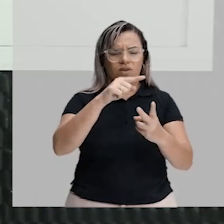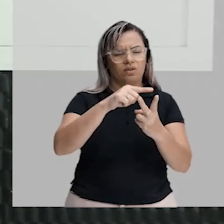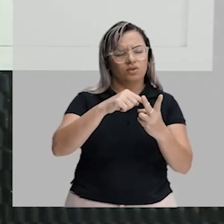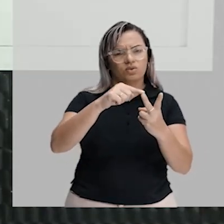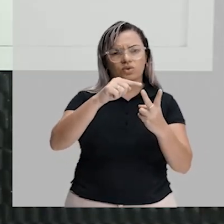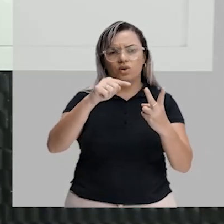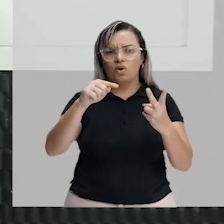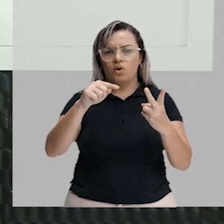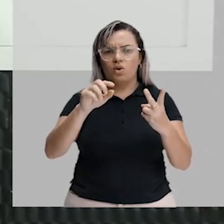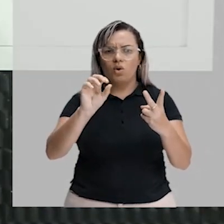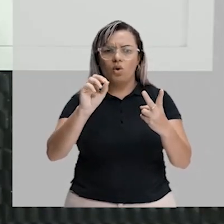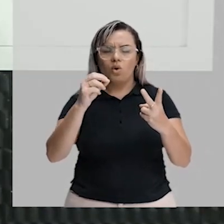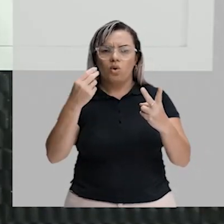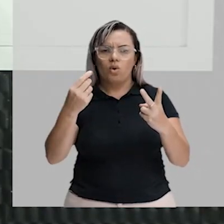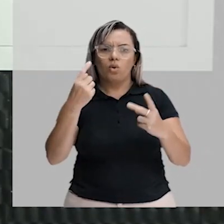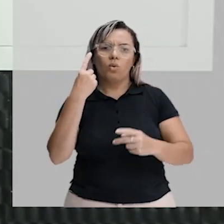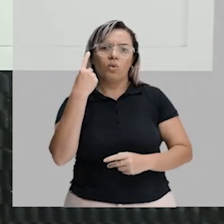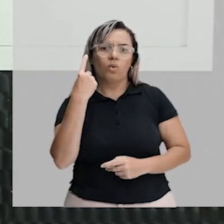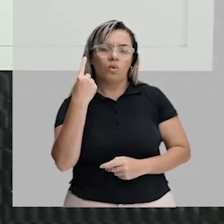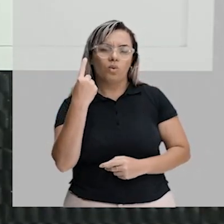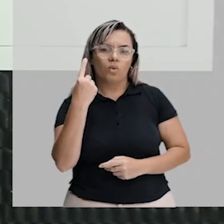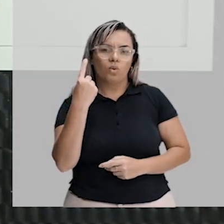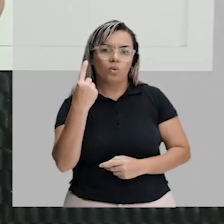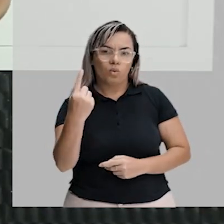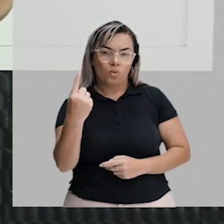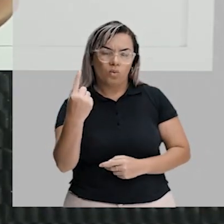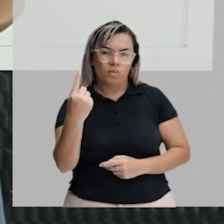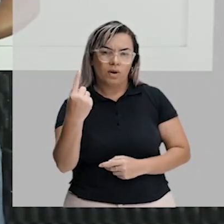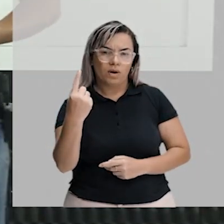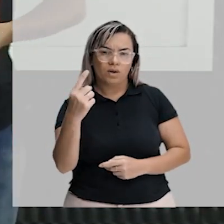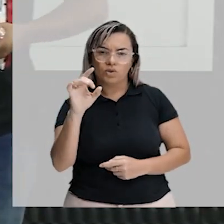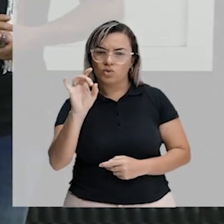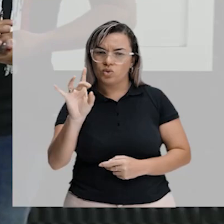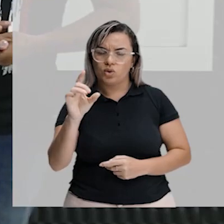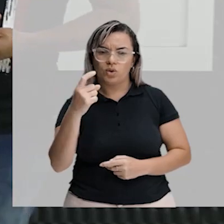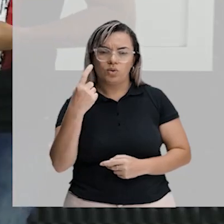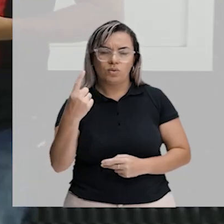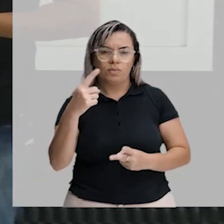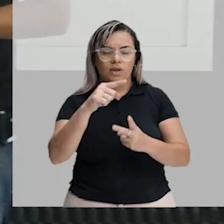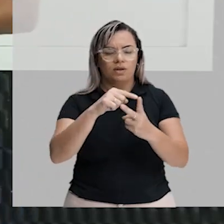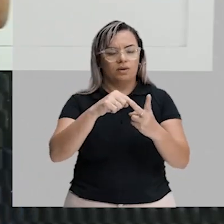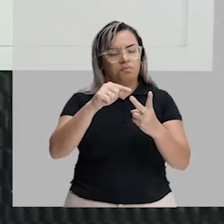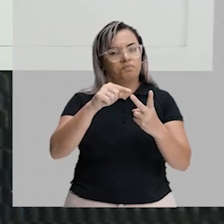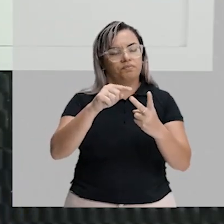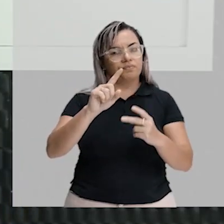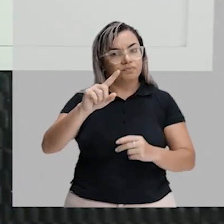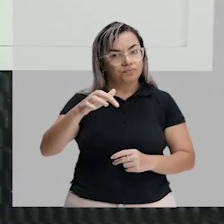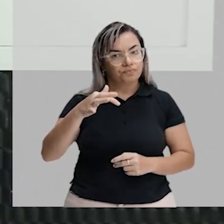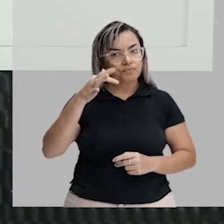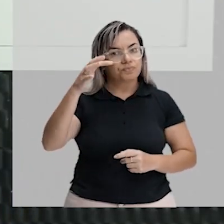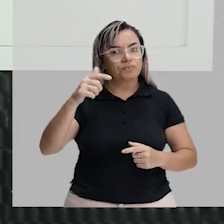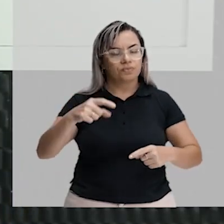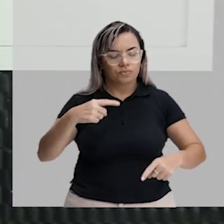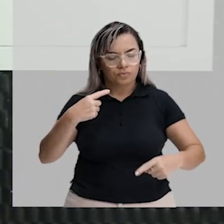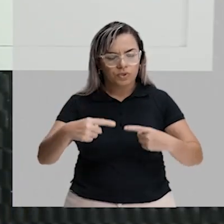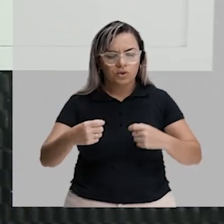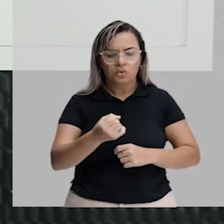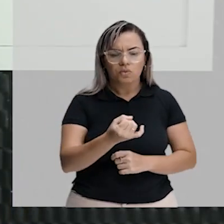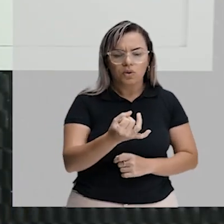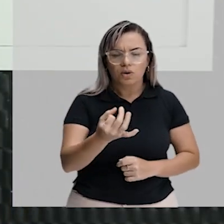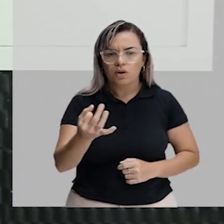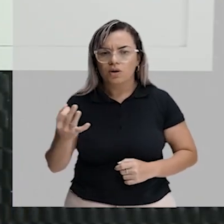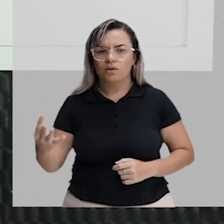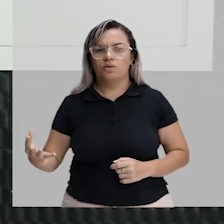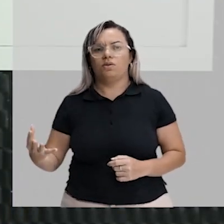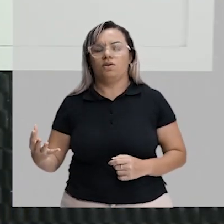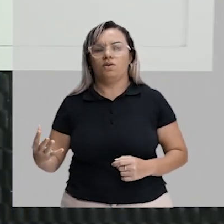ter apenas uma única raiz? A gente vai discutir isso aí. Tá? A gente vai ver quantas raízes um polinômio